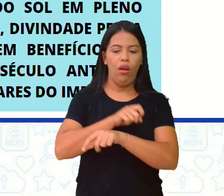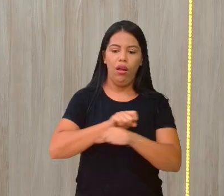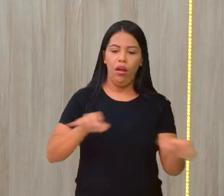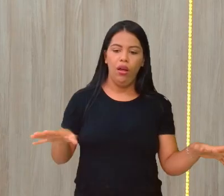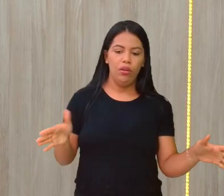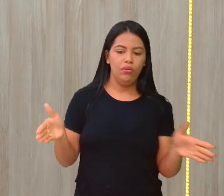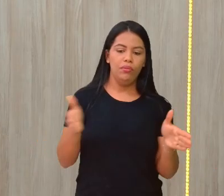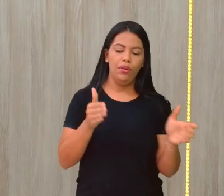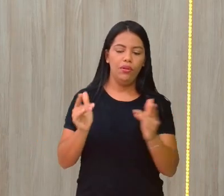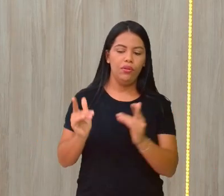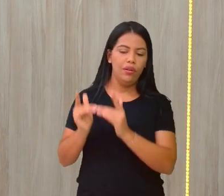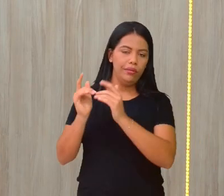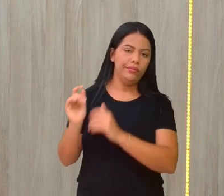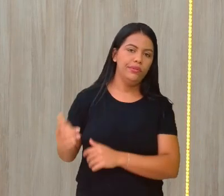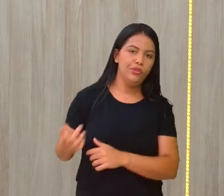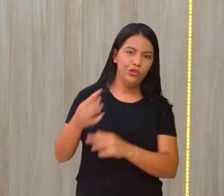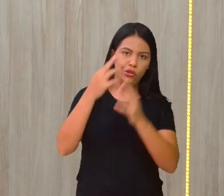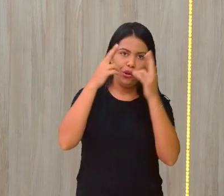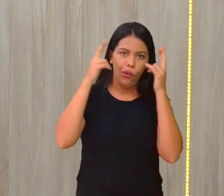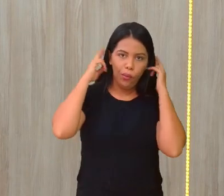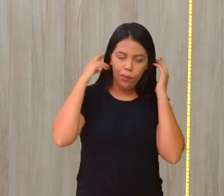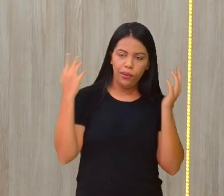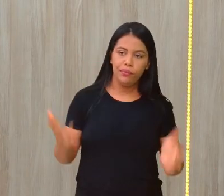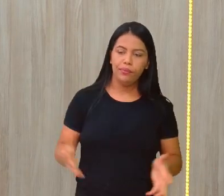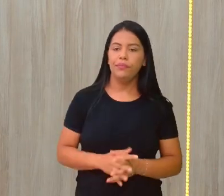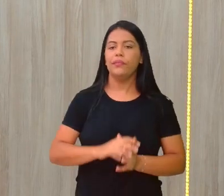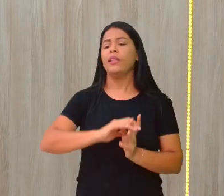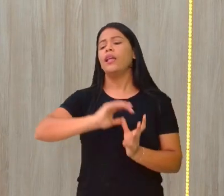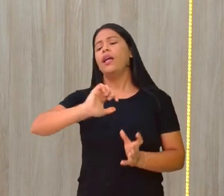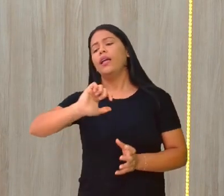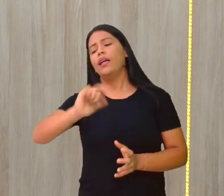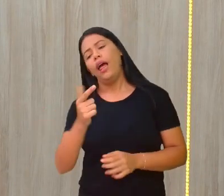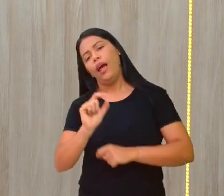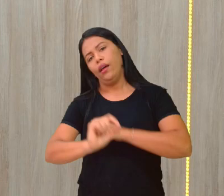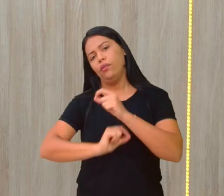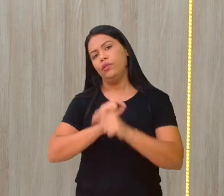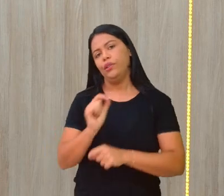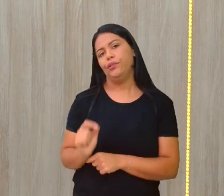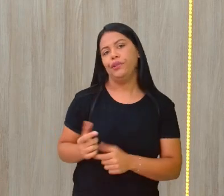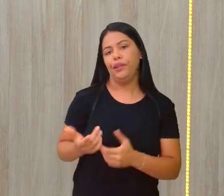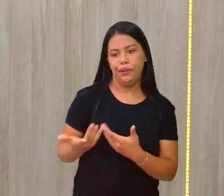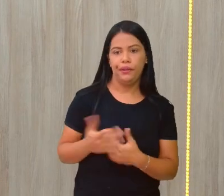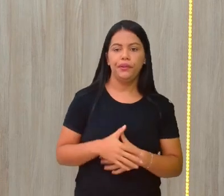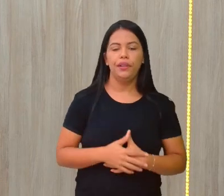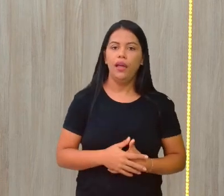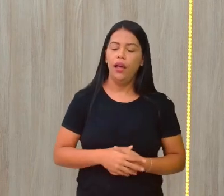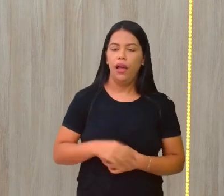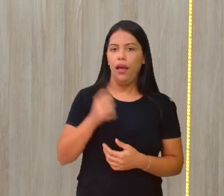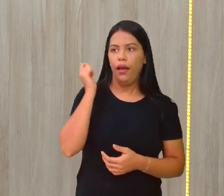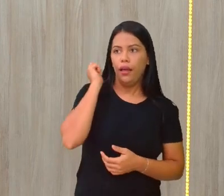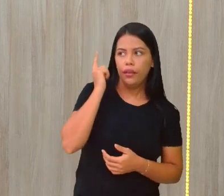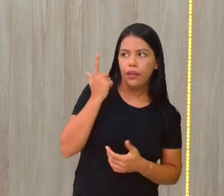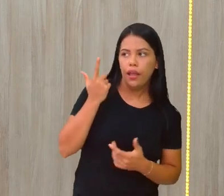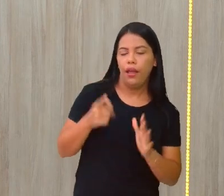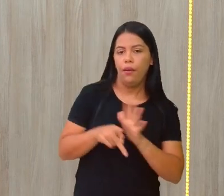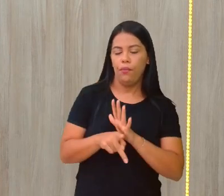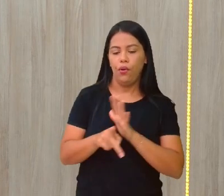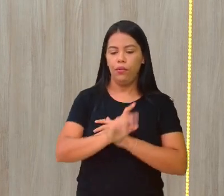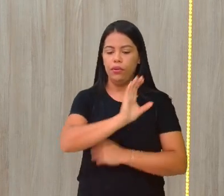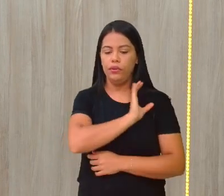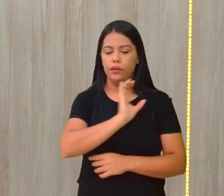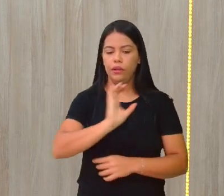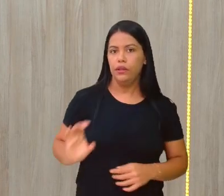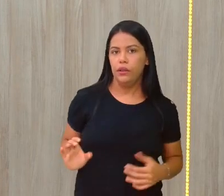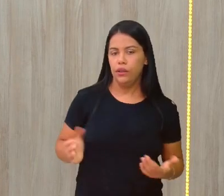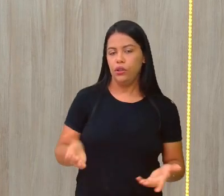Império. Claro que o advento da cristandade, né, o advento do Cristo, ele